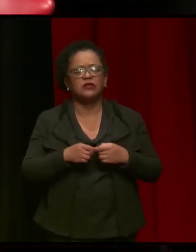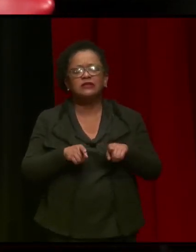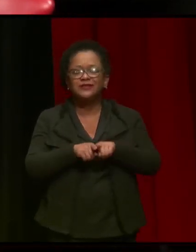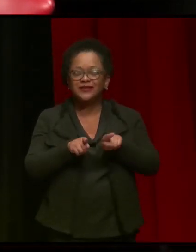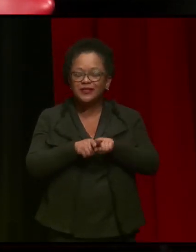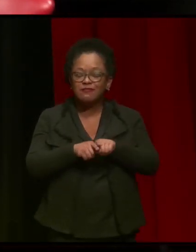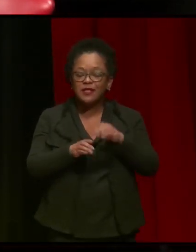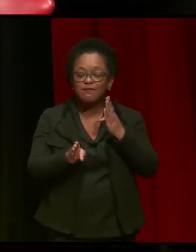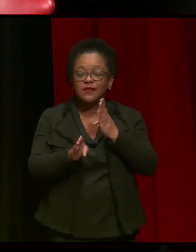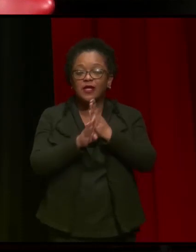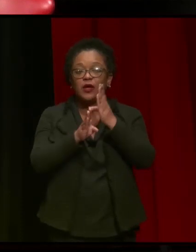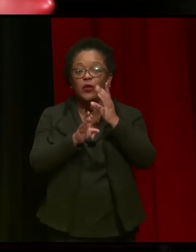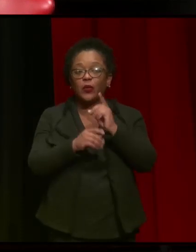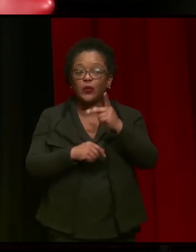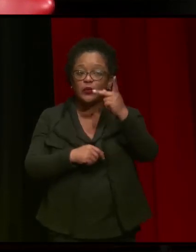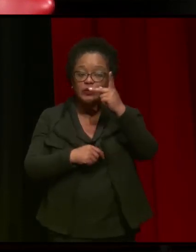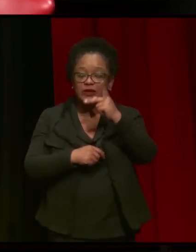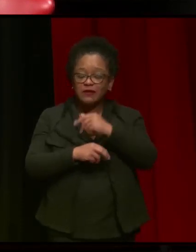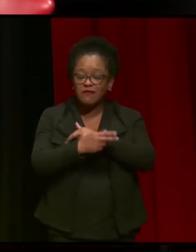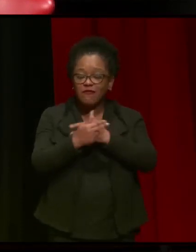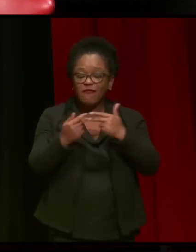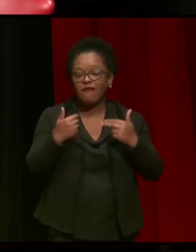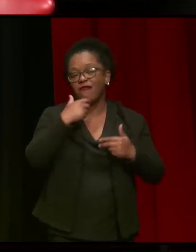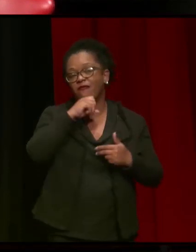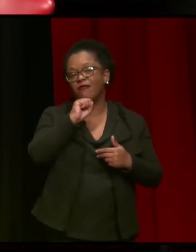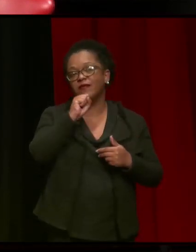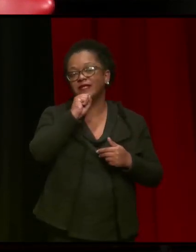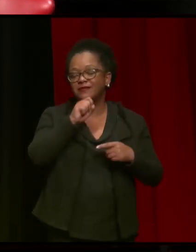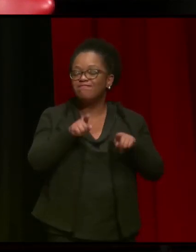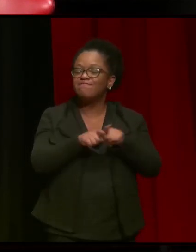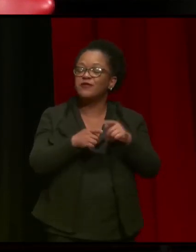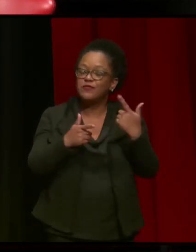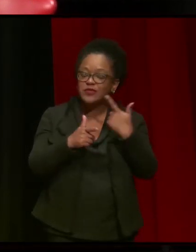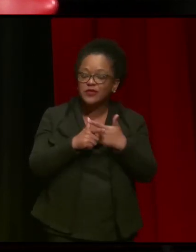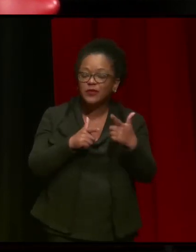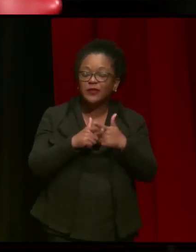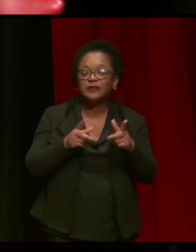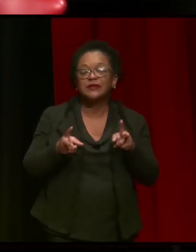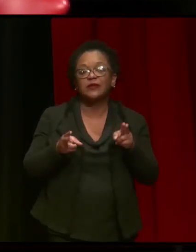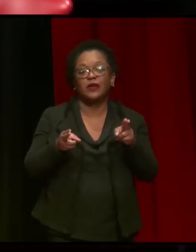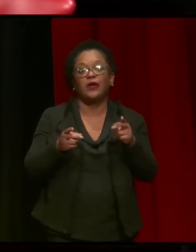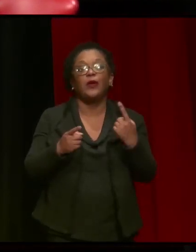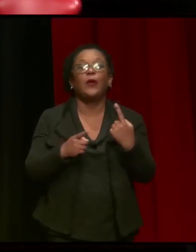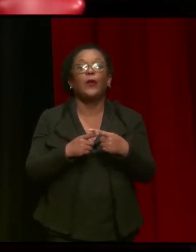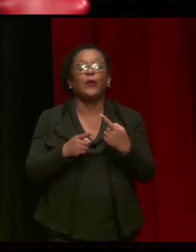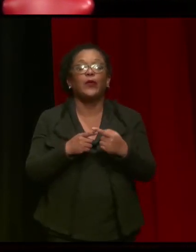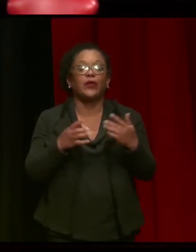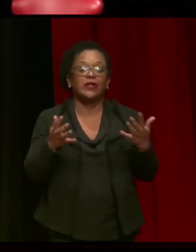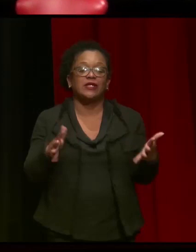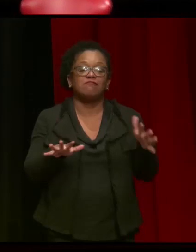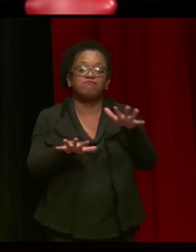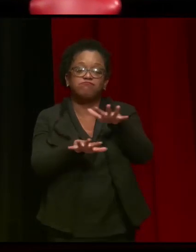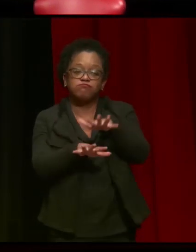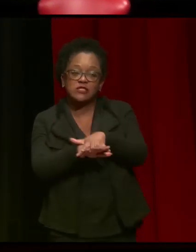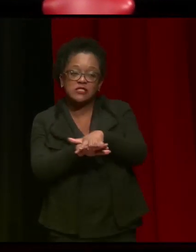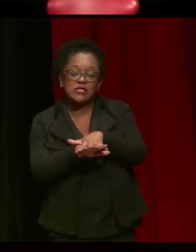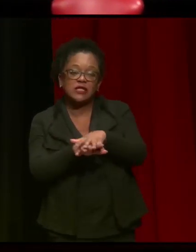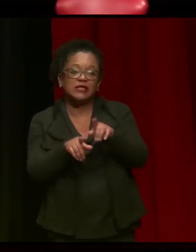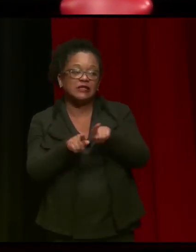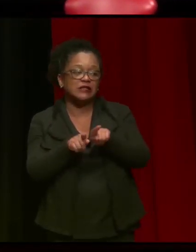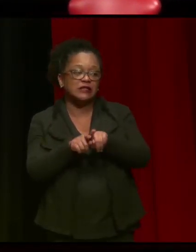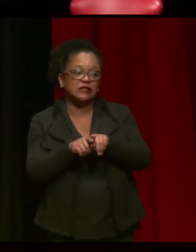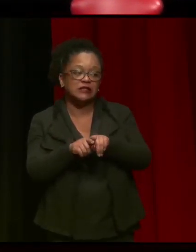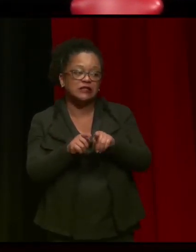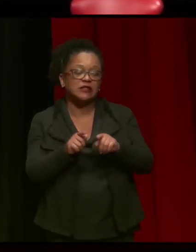estão afastadas do evangelho porque não encontram igrejas inclusivas para pessoas autistas. Trabalho numa ONG, amanhã vou